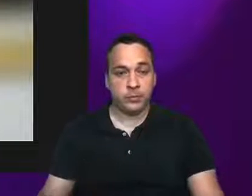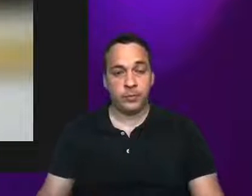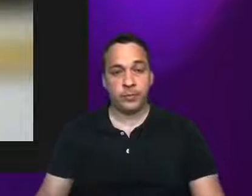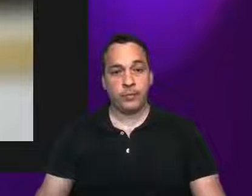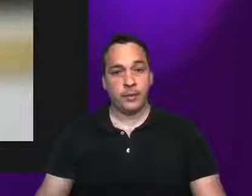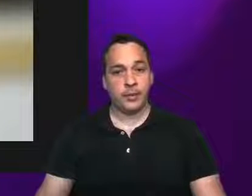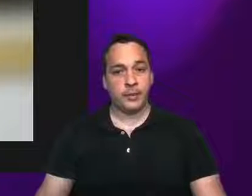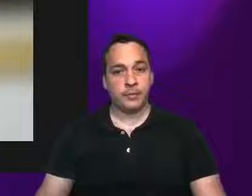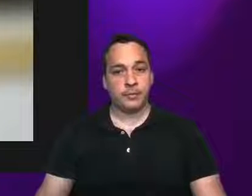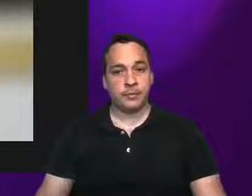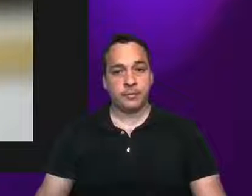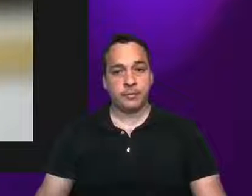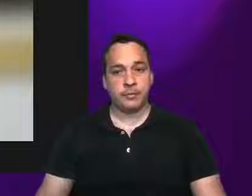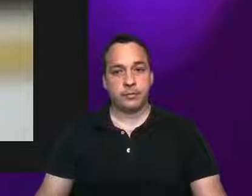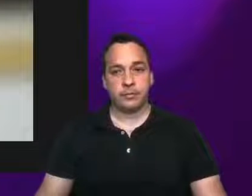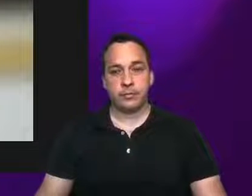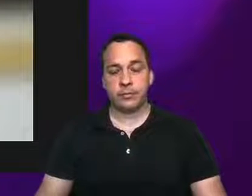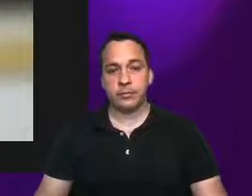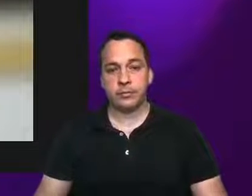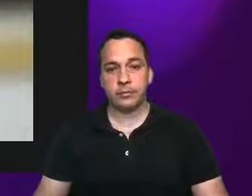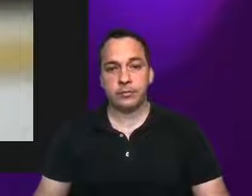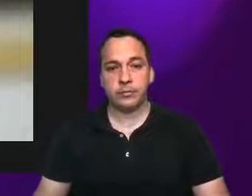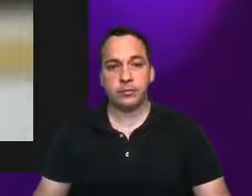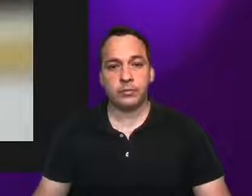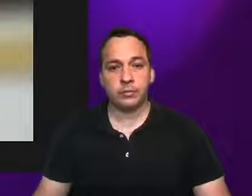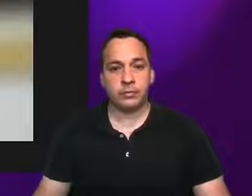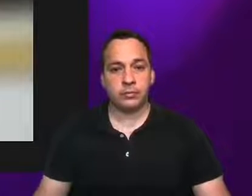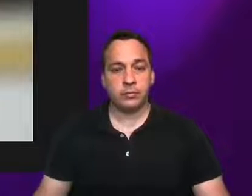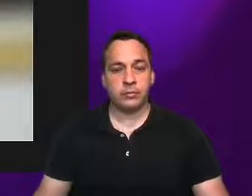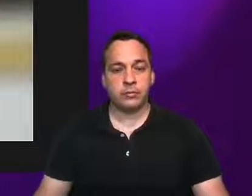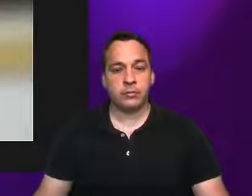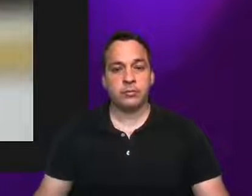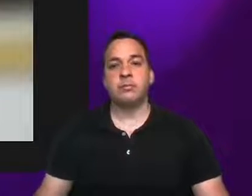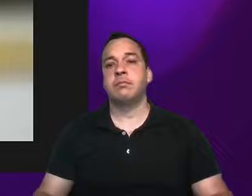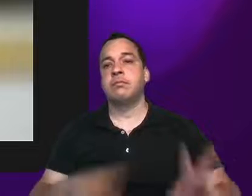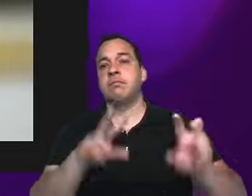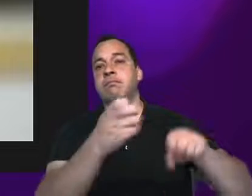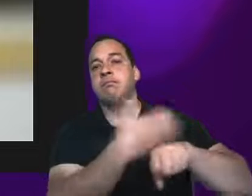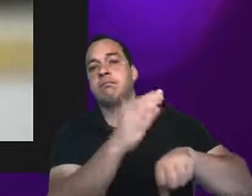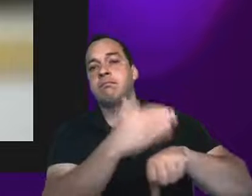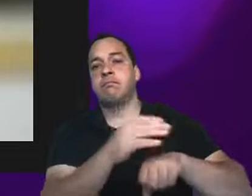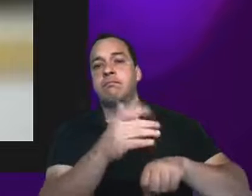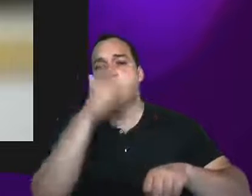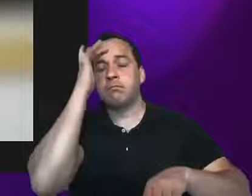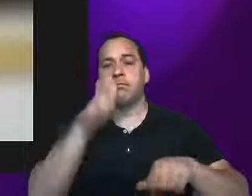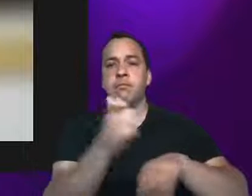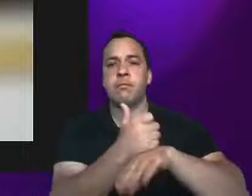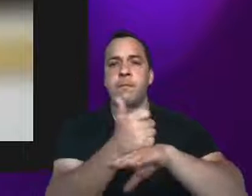Não, então isso que a Ouvindo. Renata estava comentando do treinamento do nefrologista, né, Renata?